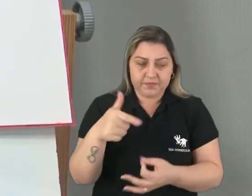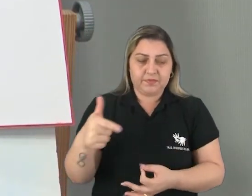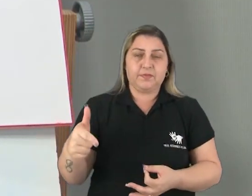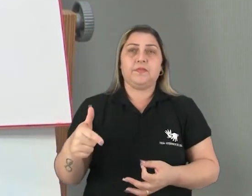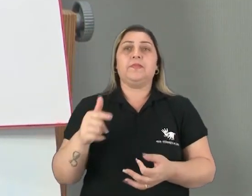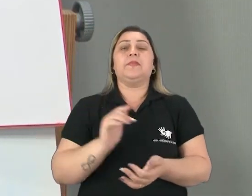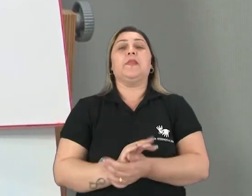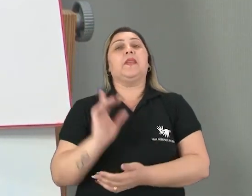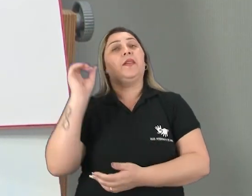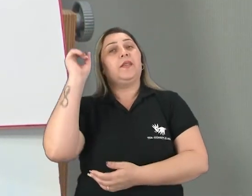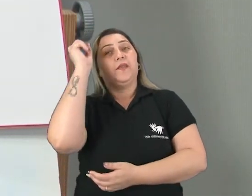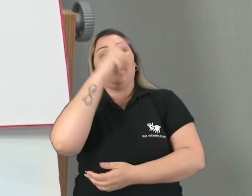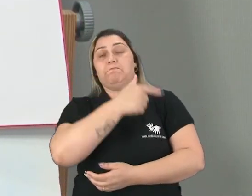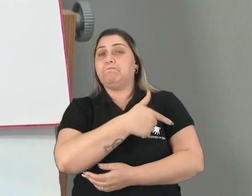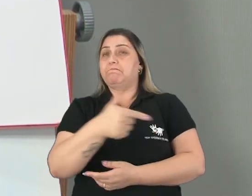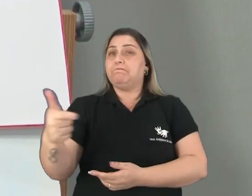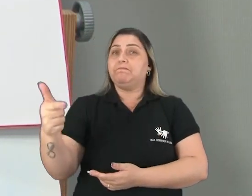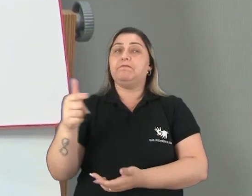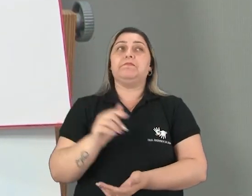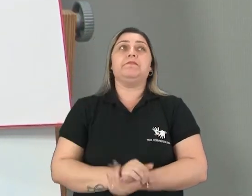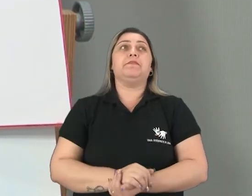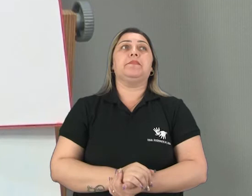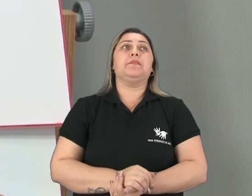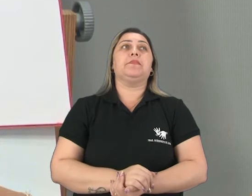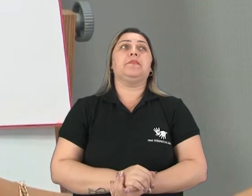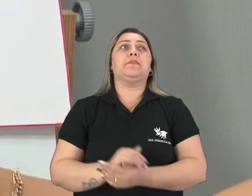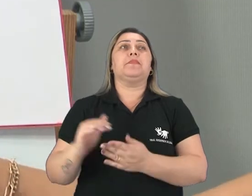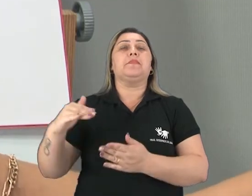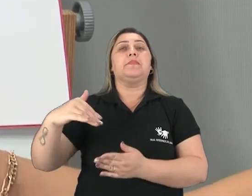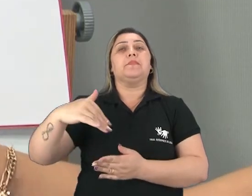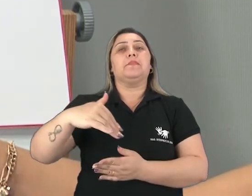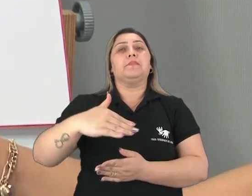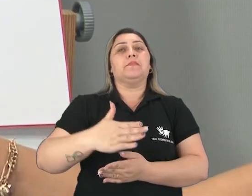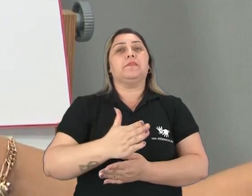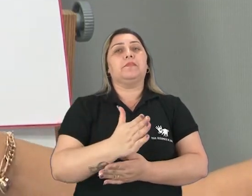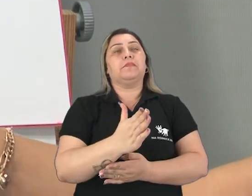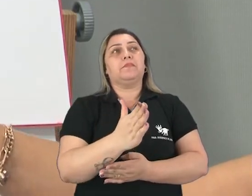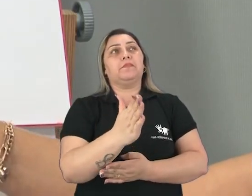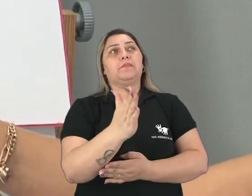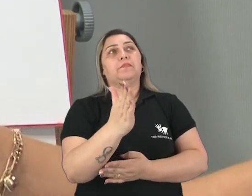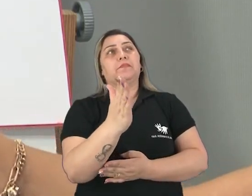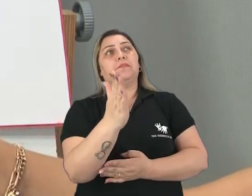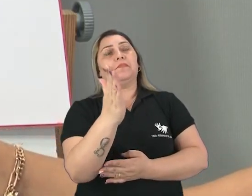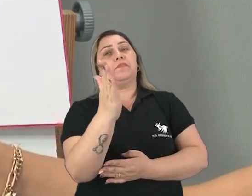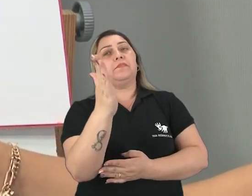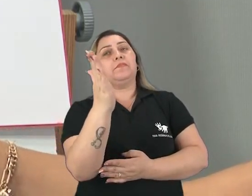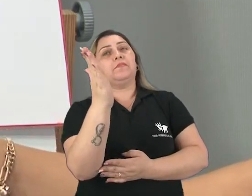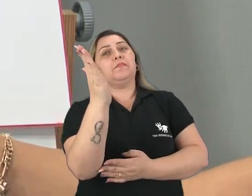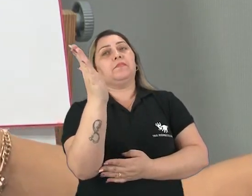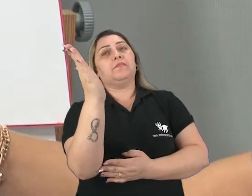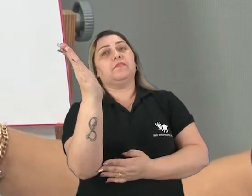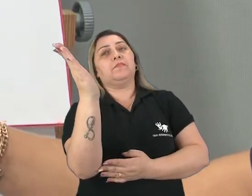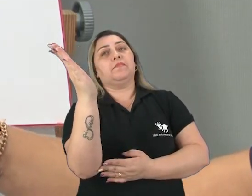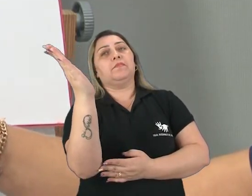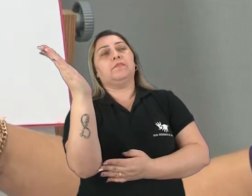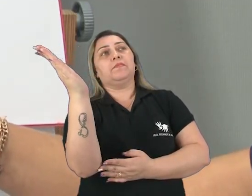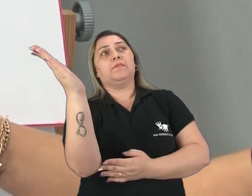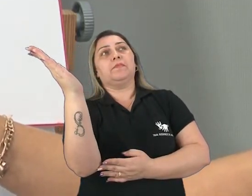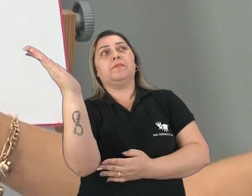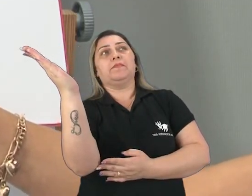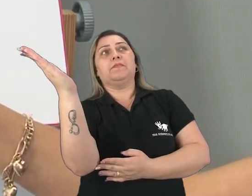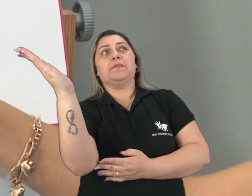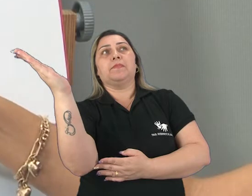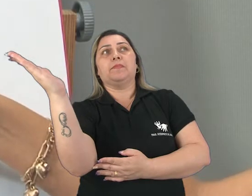tem muitas dificuldades. Seguindo em linha reta, nós vamos fazendo a curva,